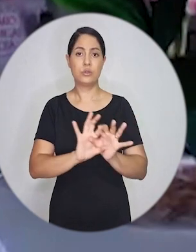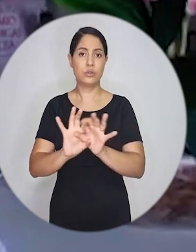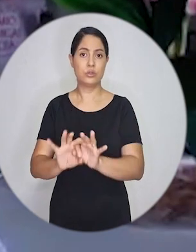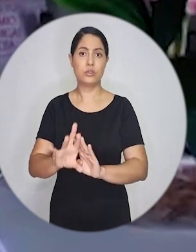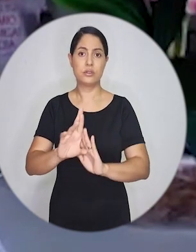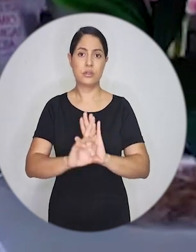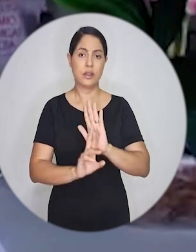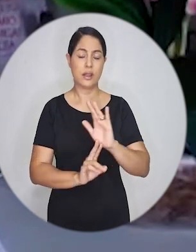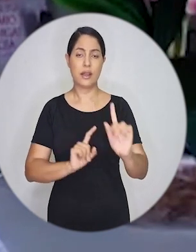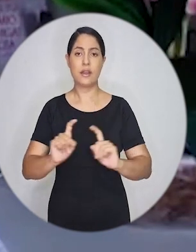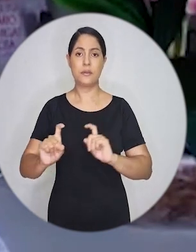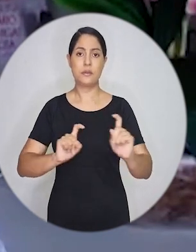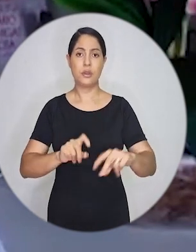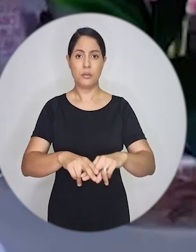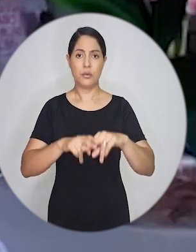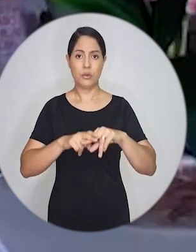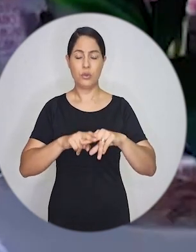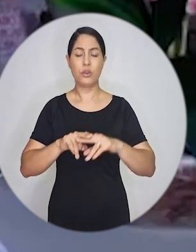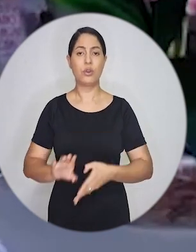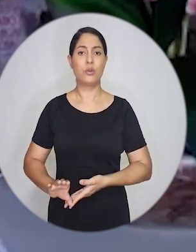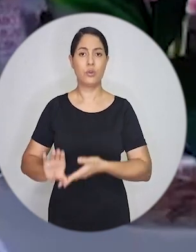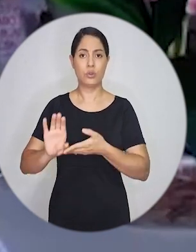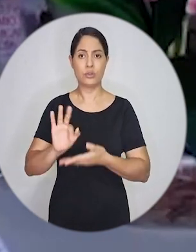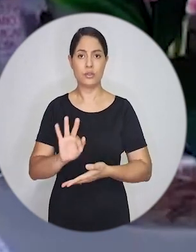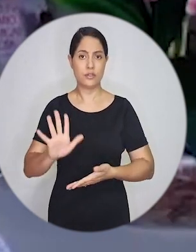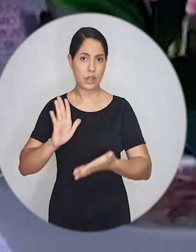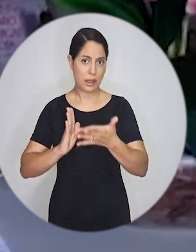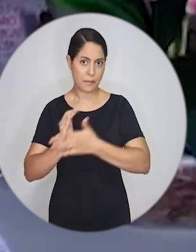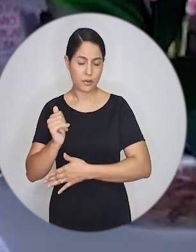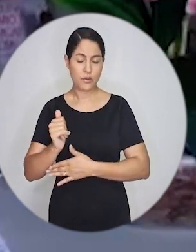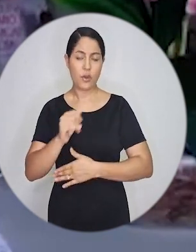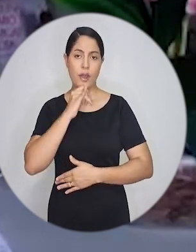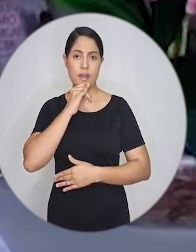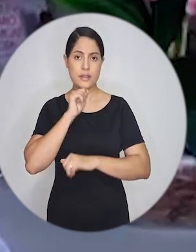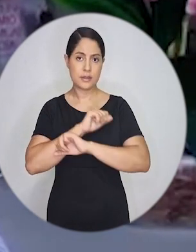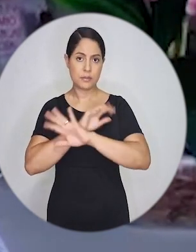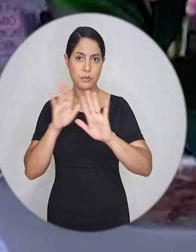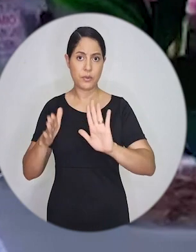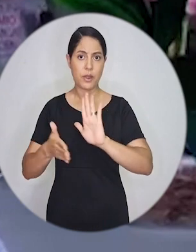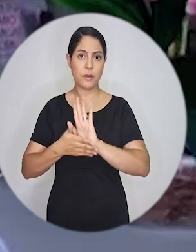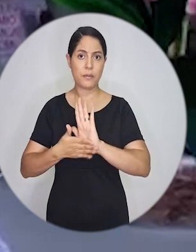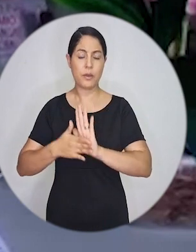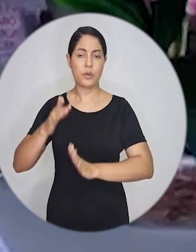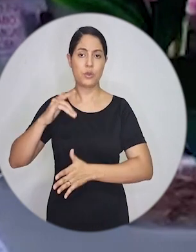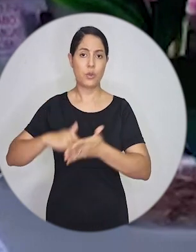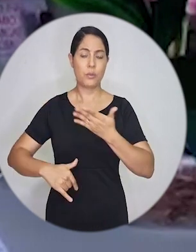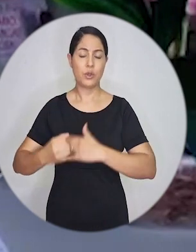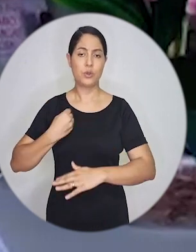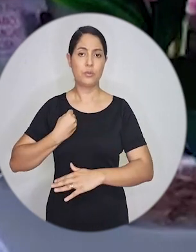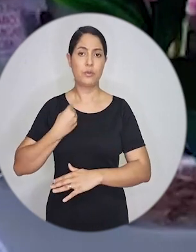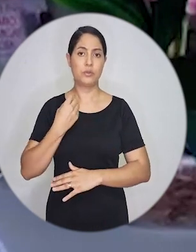regras administrativas que o Conselho Federal aprovou, entre elas o provimento